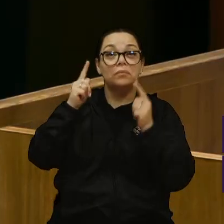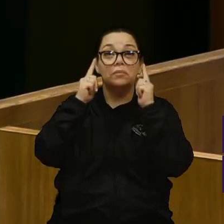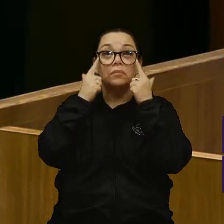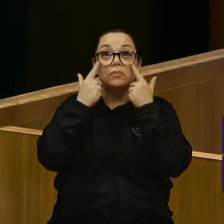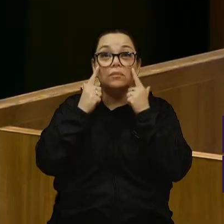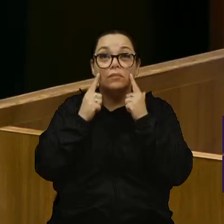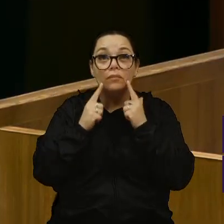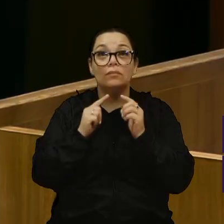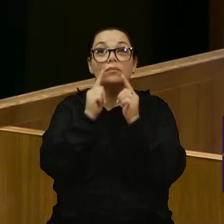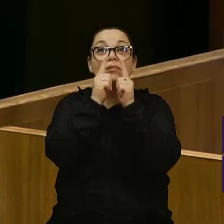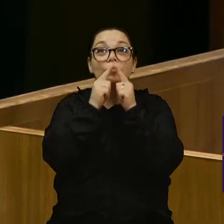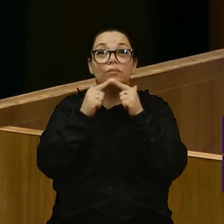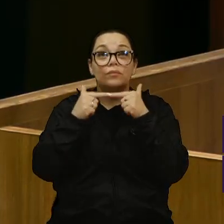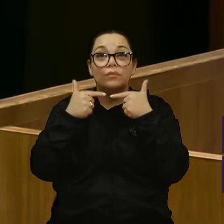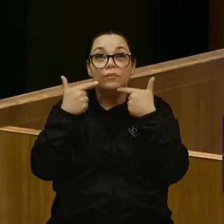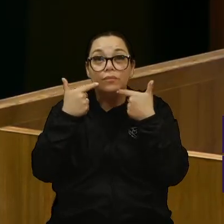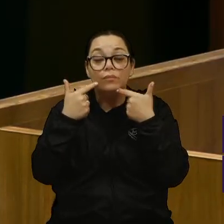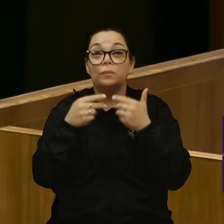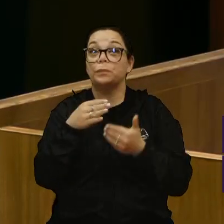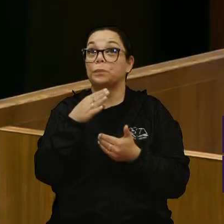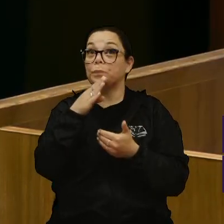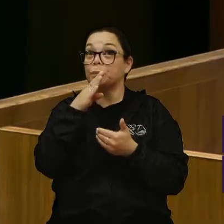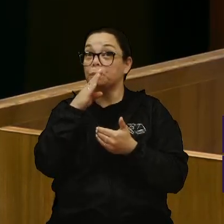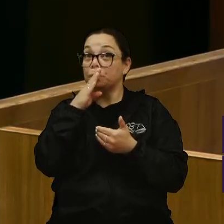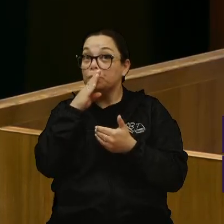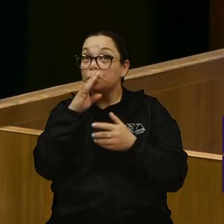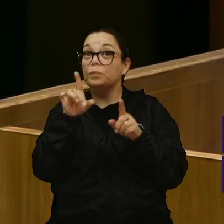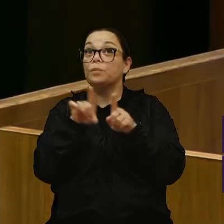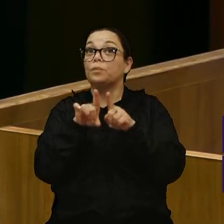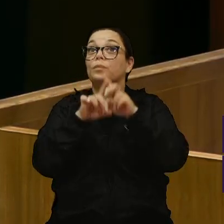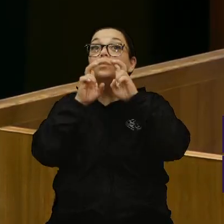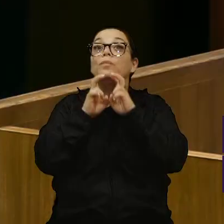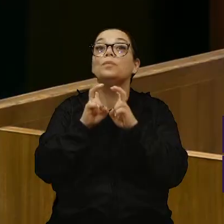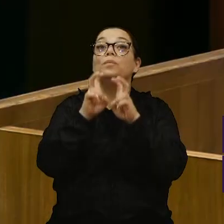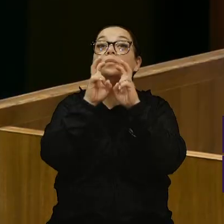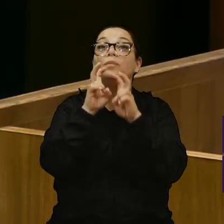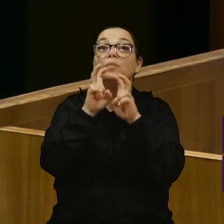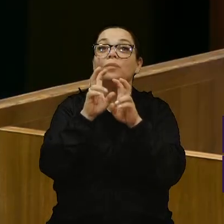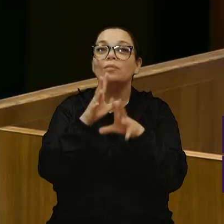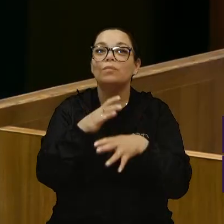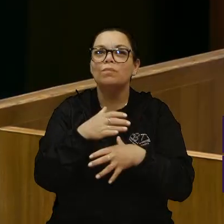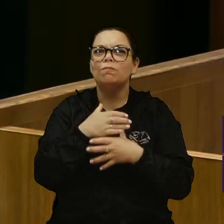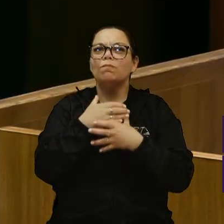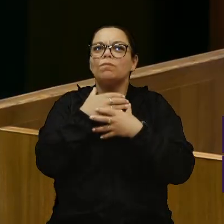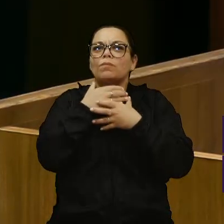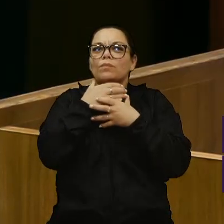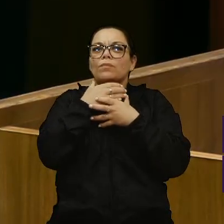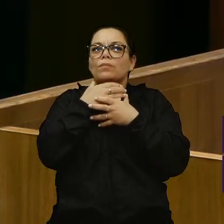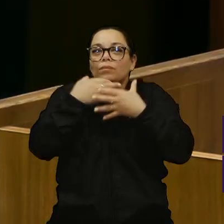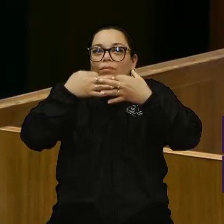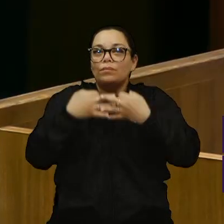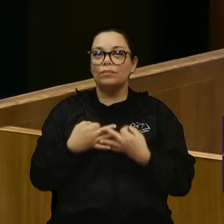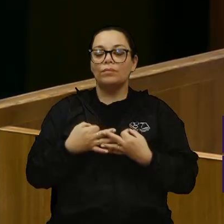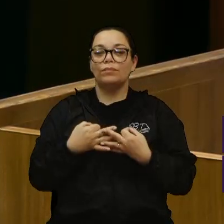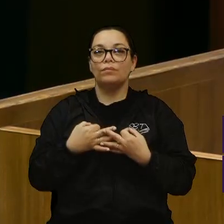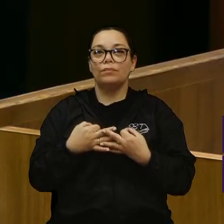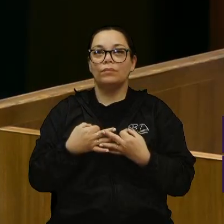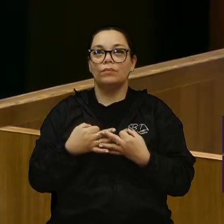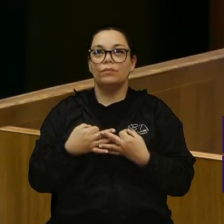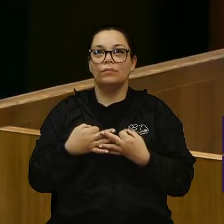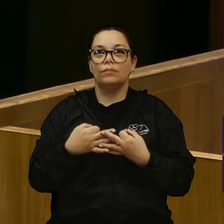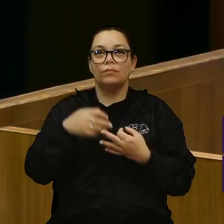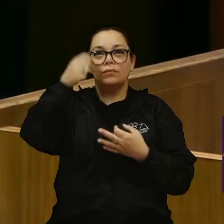com risos, com silêncios que gritam e que dão um nó na garganta. E com uma certeza: